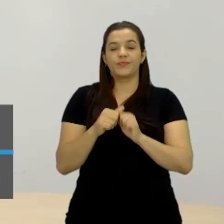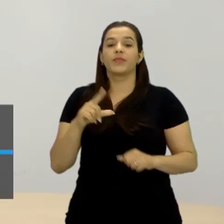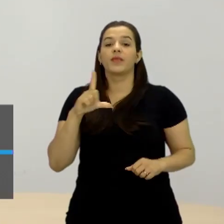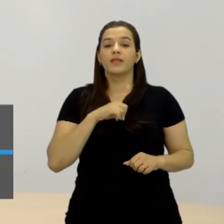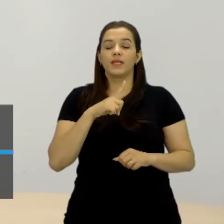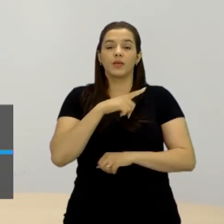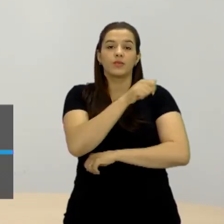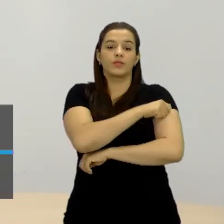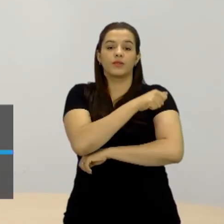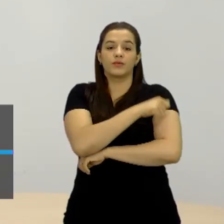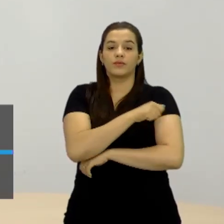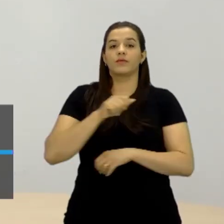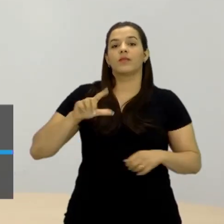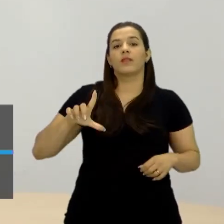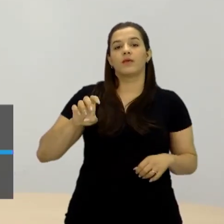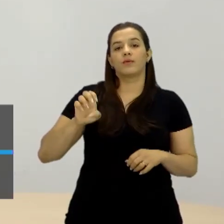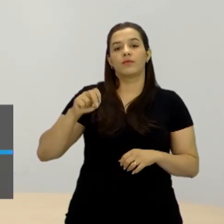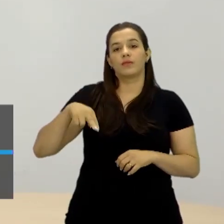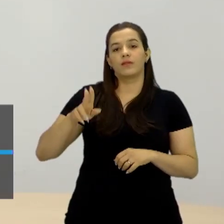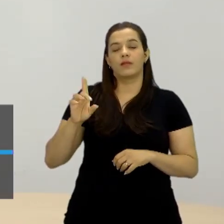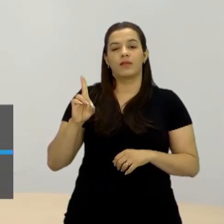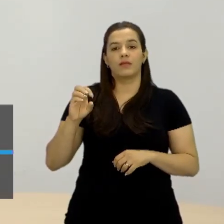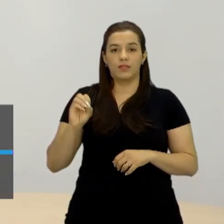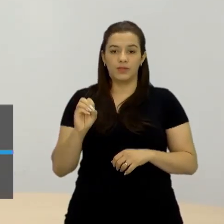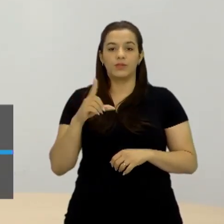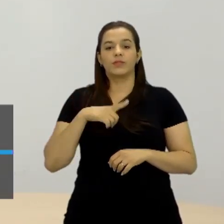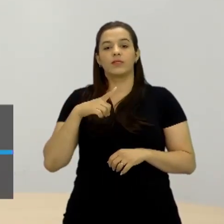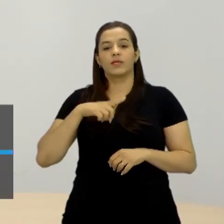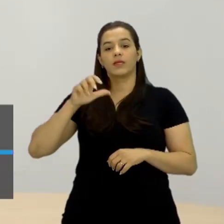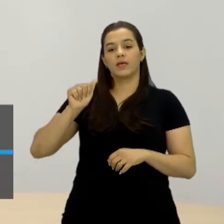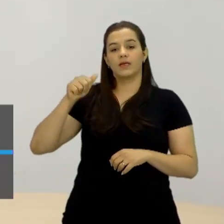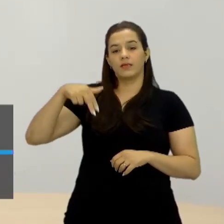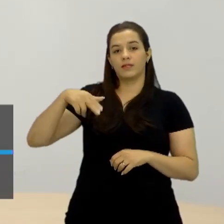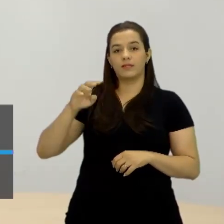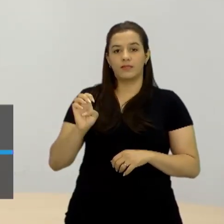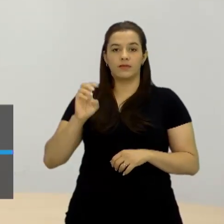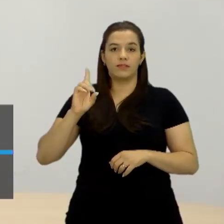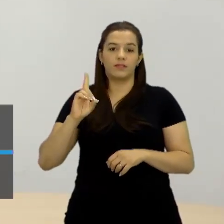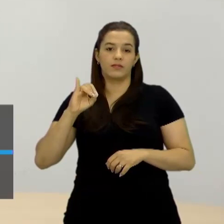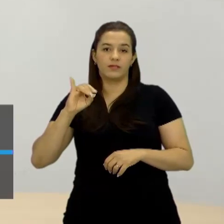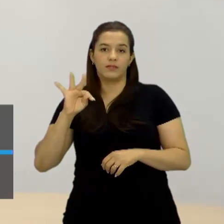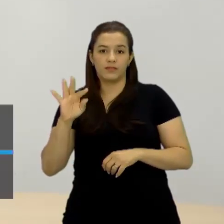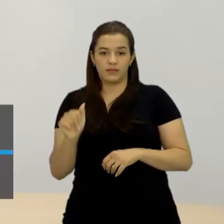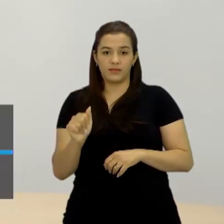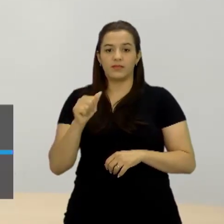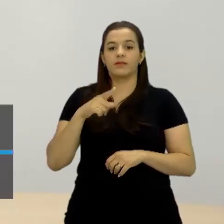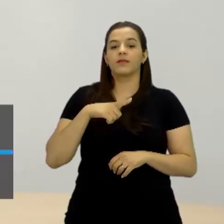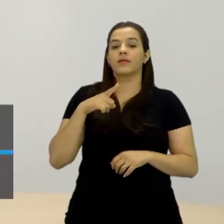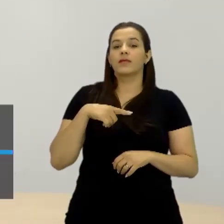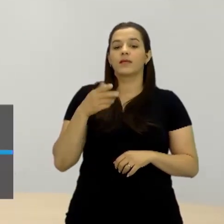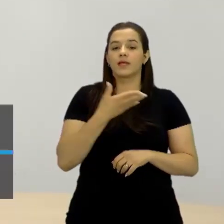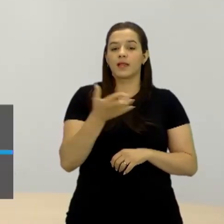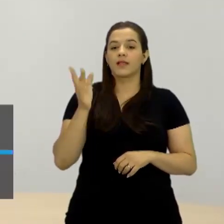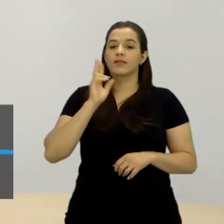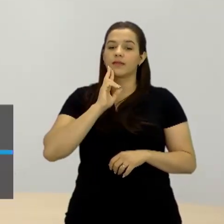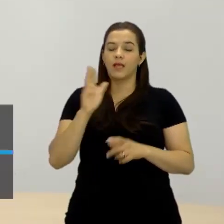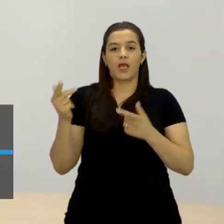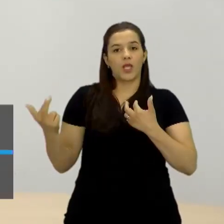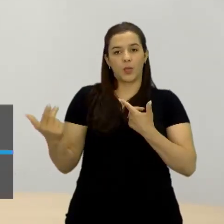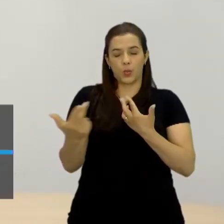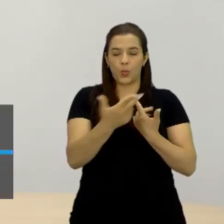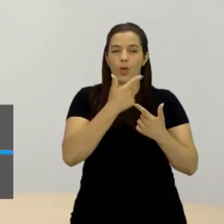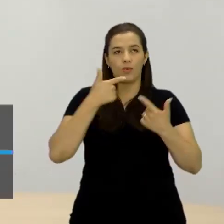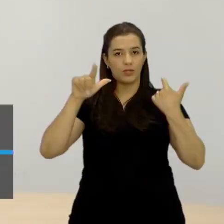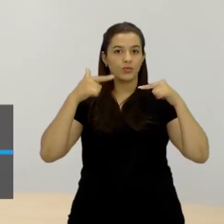alunos do professor Leonardo, da professora Adelita. Bom, eu vou dizer aqui só a resposta da professora Adelita, porque está bem igual às dos